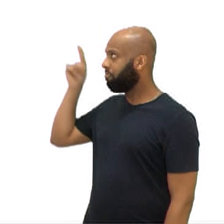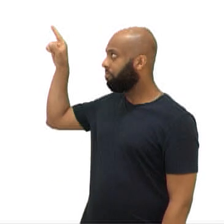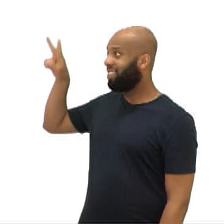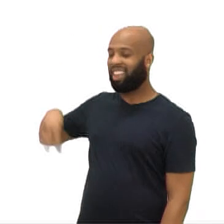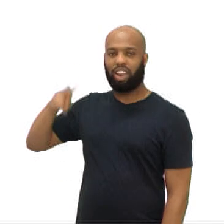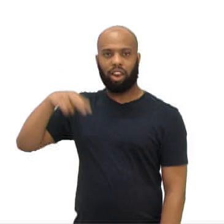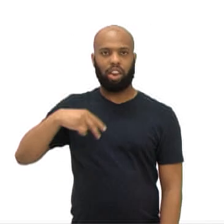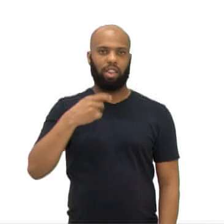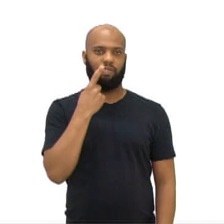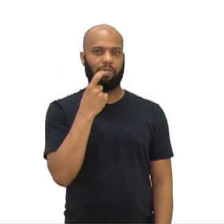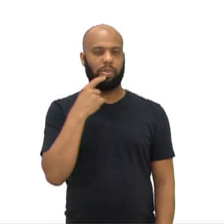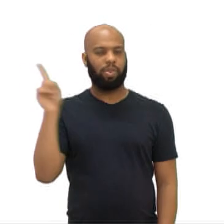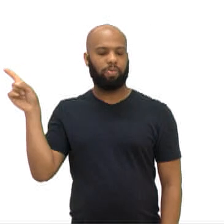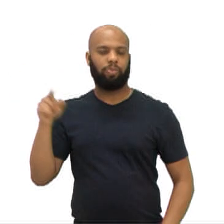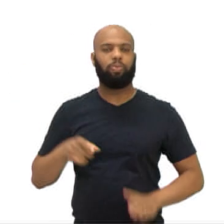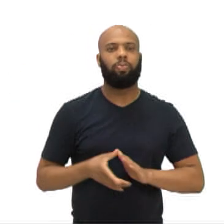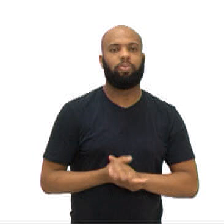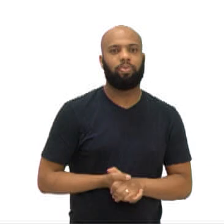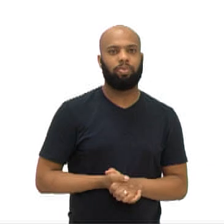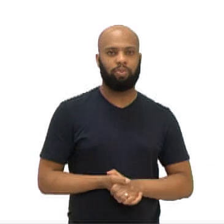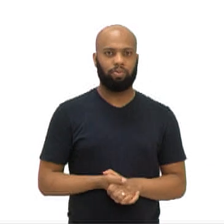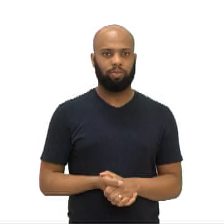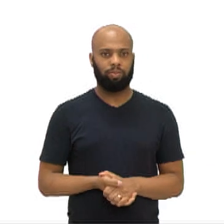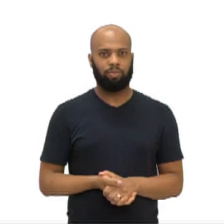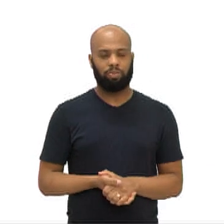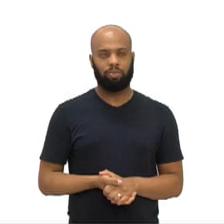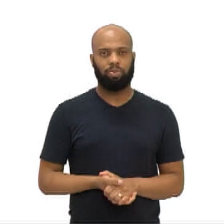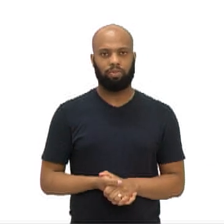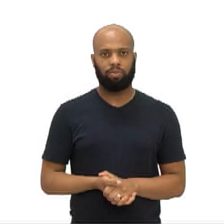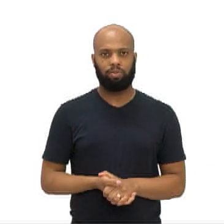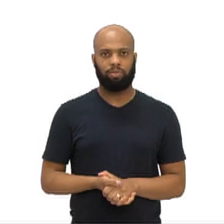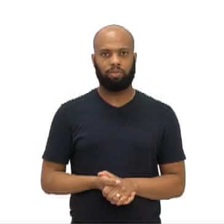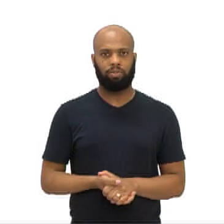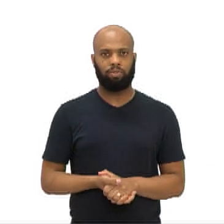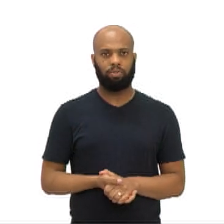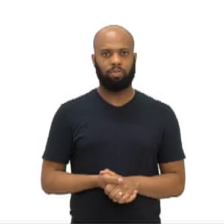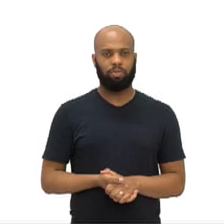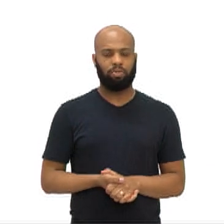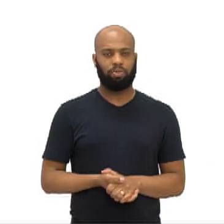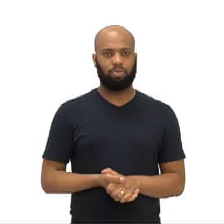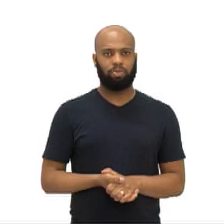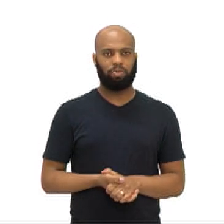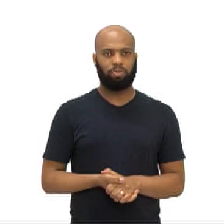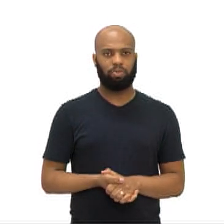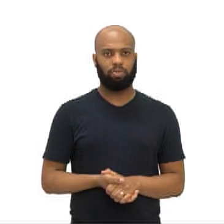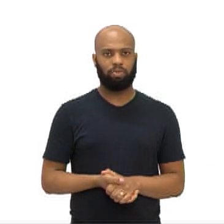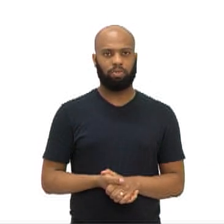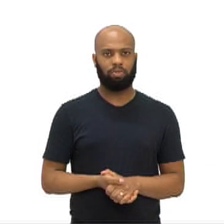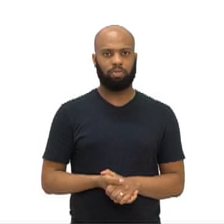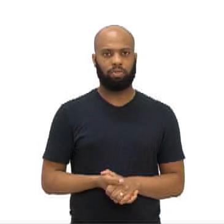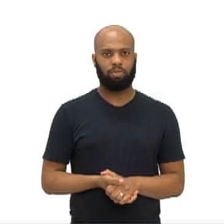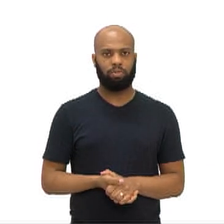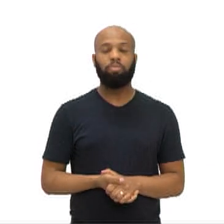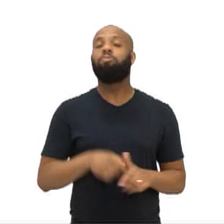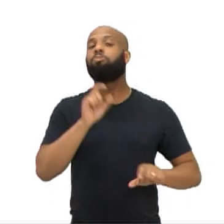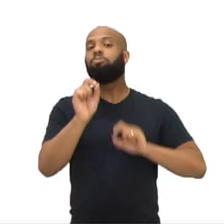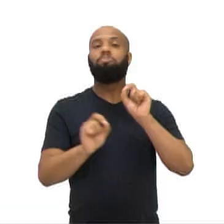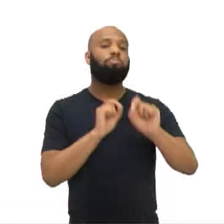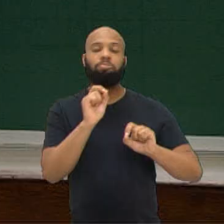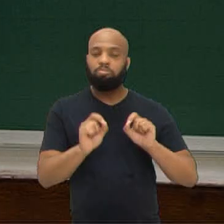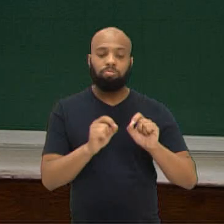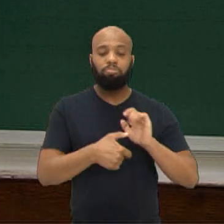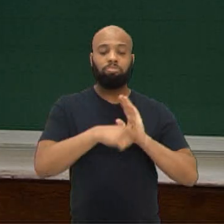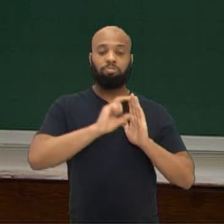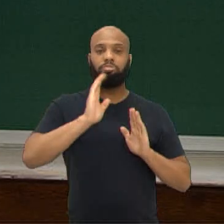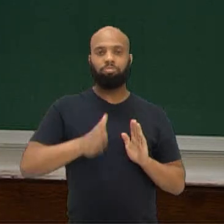da produção cultural como representação da diversidade cultural e linguística. É basicamente o que a gente observou